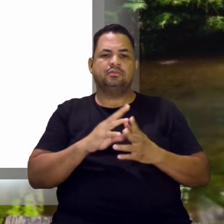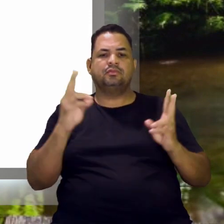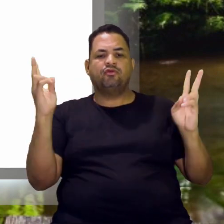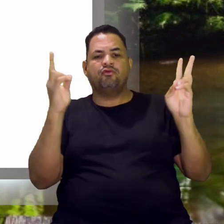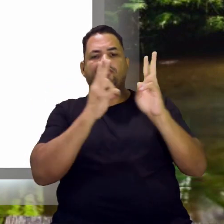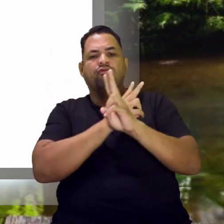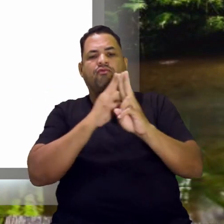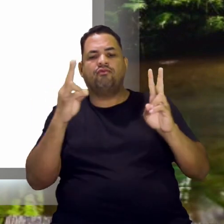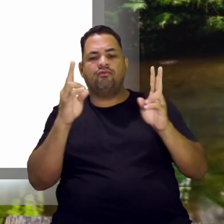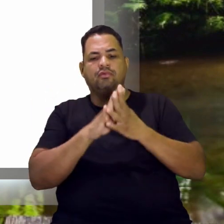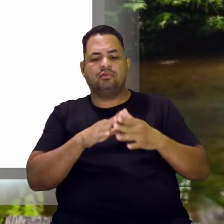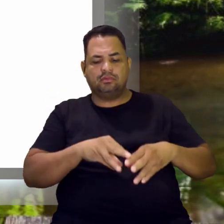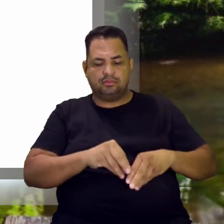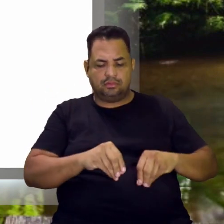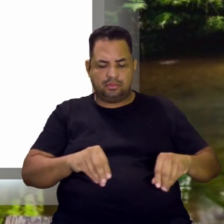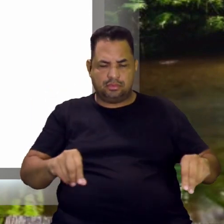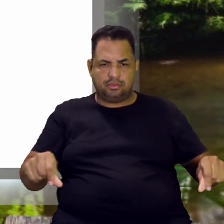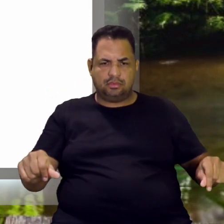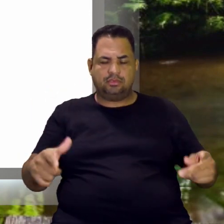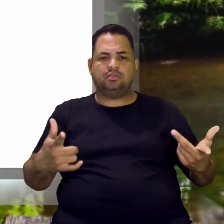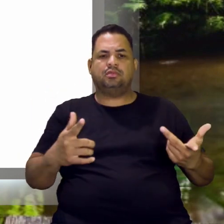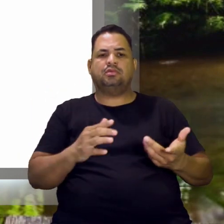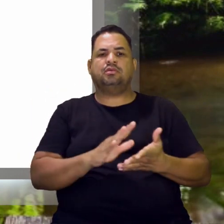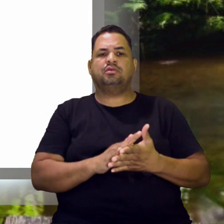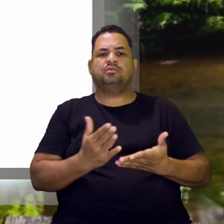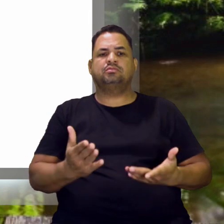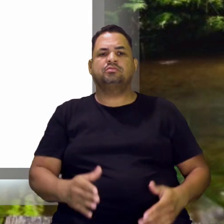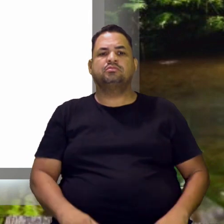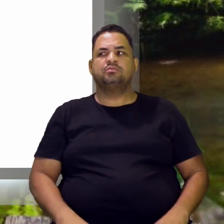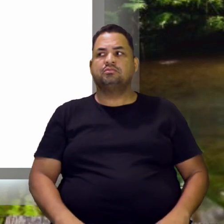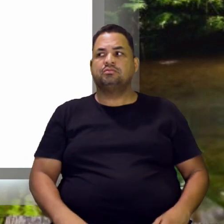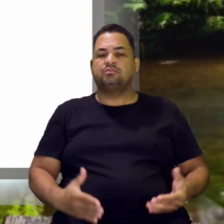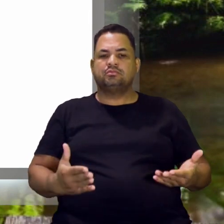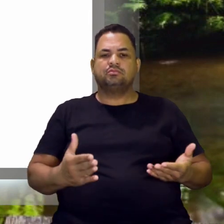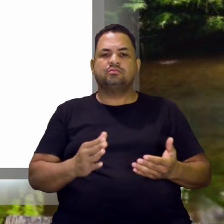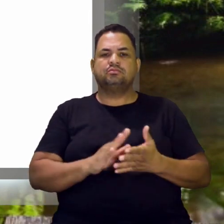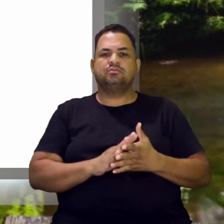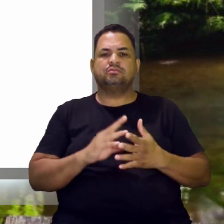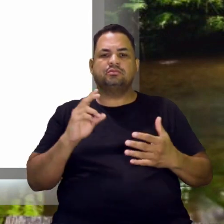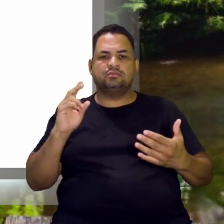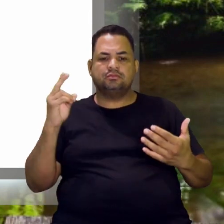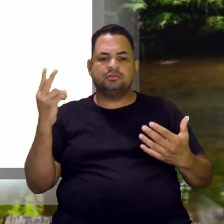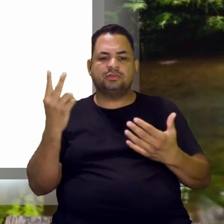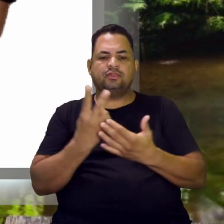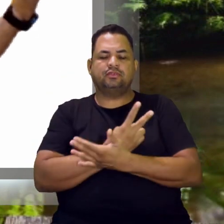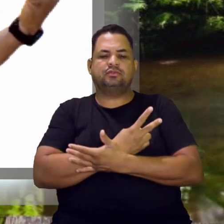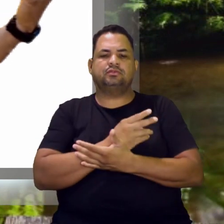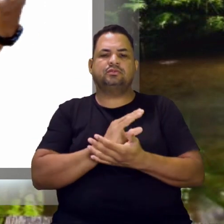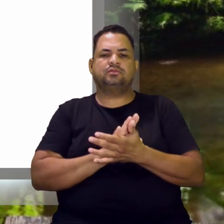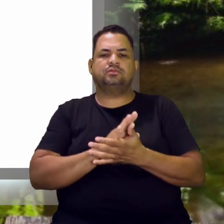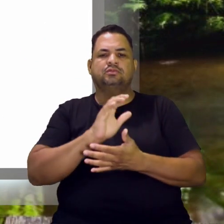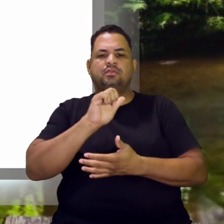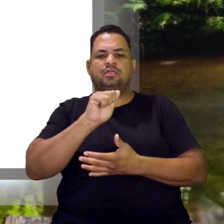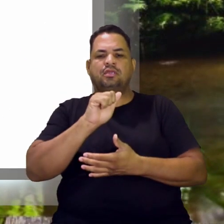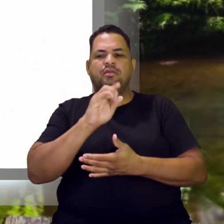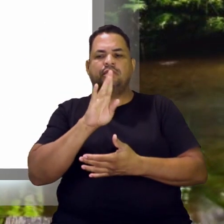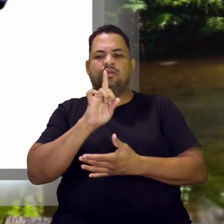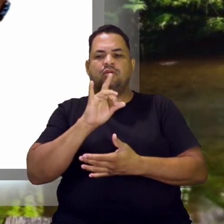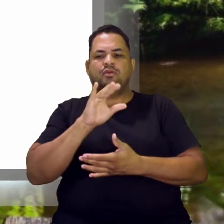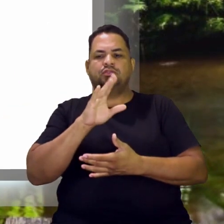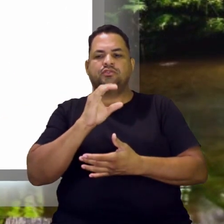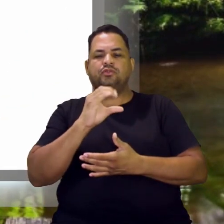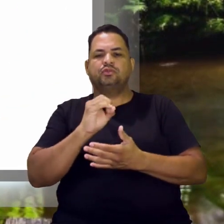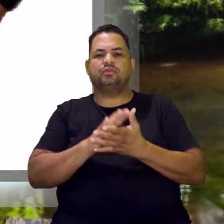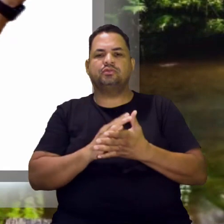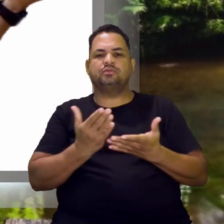o solo, né? Então, esses são o que a gente chama de fatores abióticos, ou seja, não tem